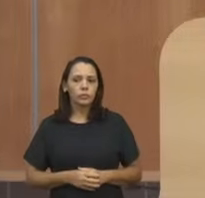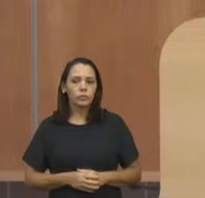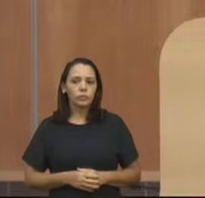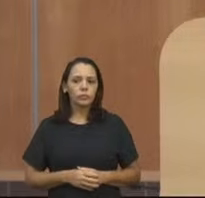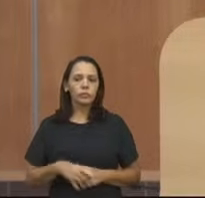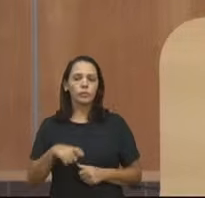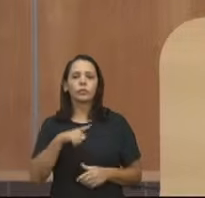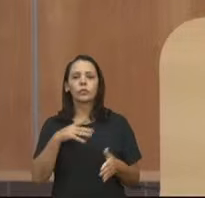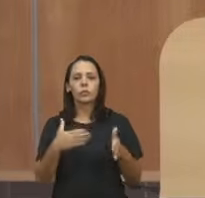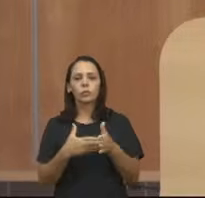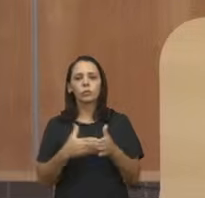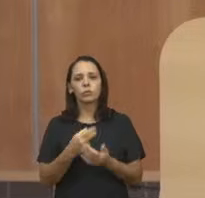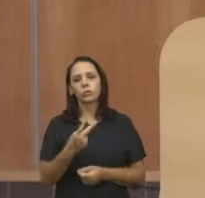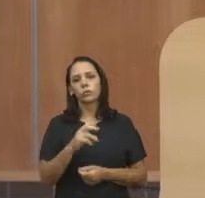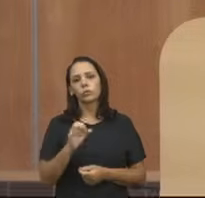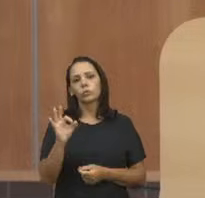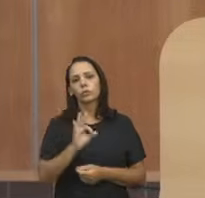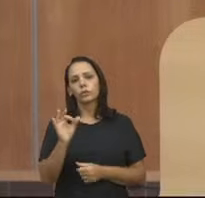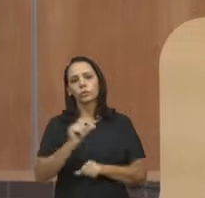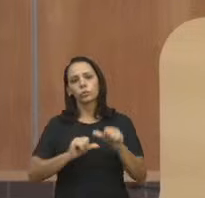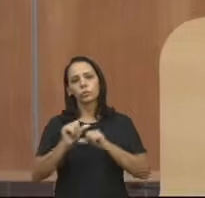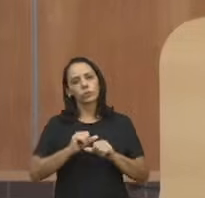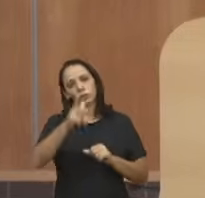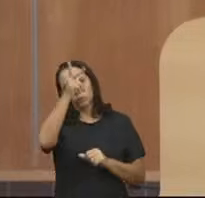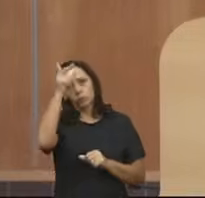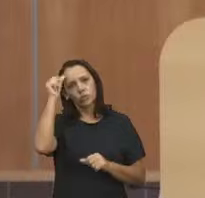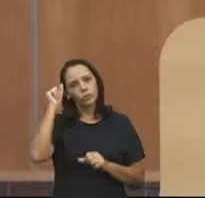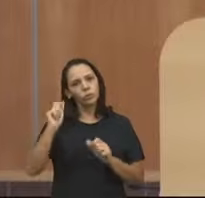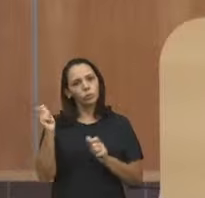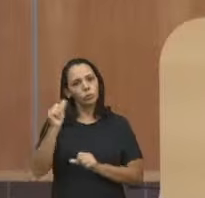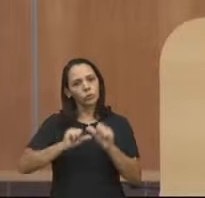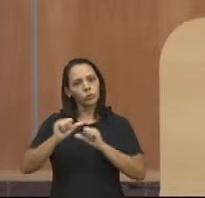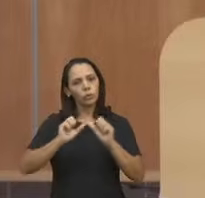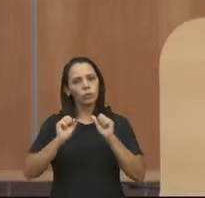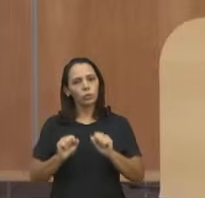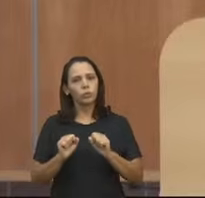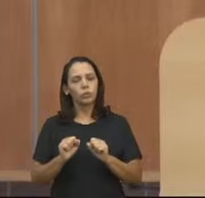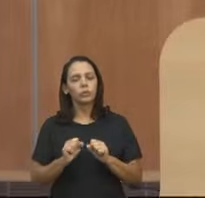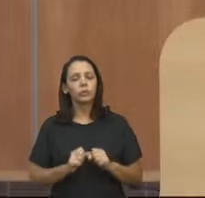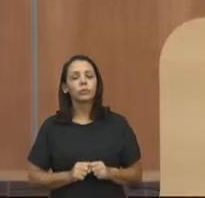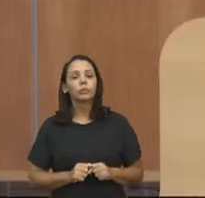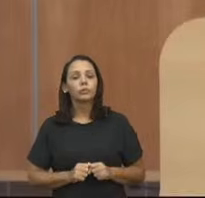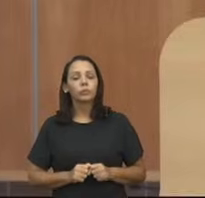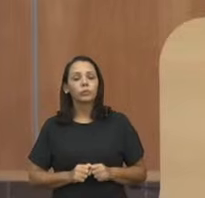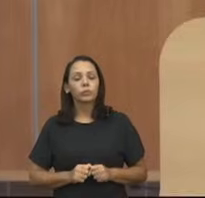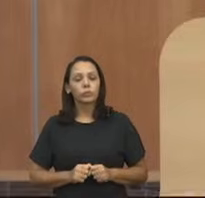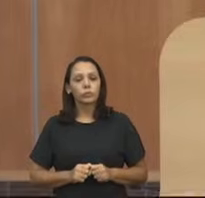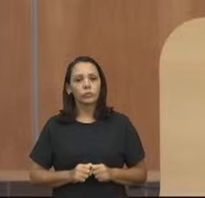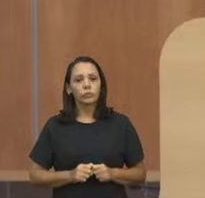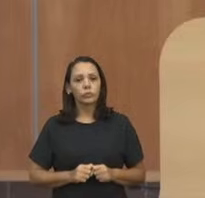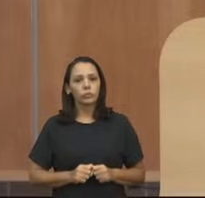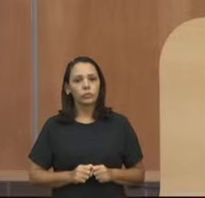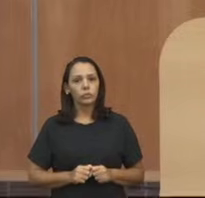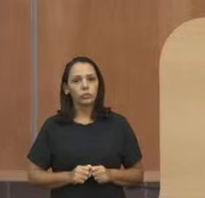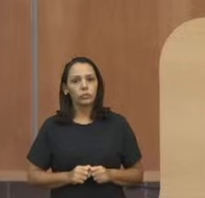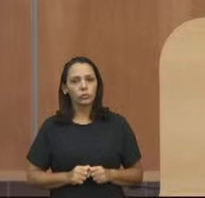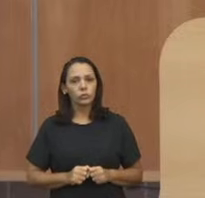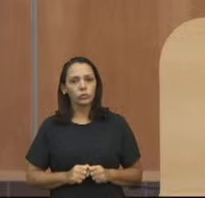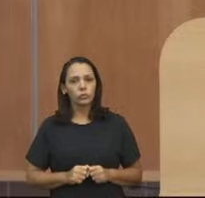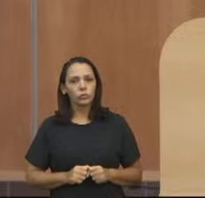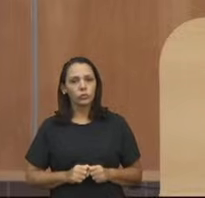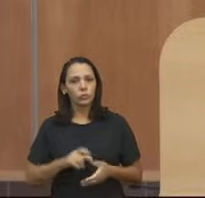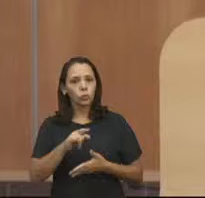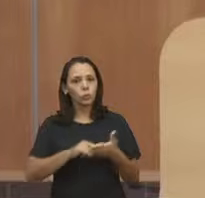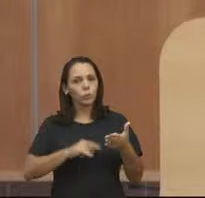Tem um limite de 20% dessas mudanças que o prefeito pode fazer, entre remanejamento e suplementação. Acompanhando o boletim oficial,